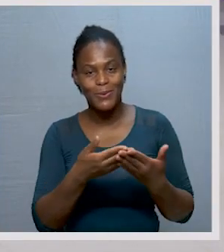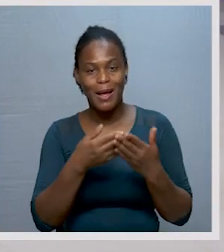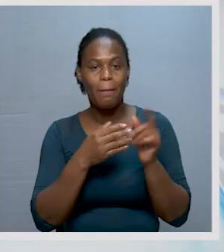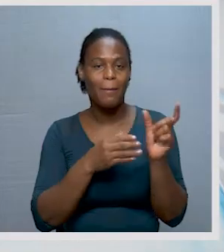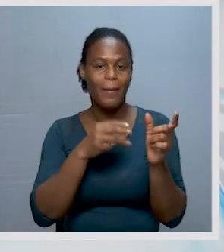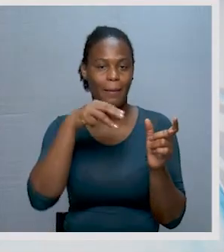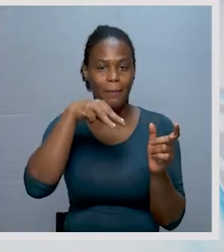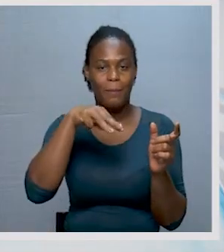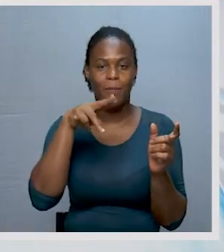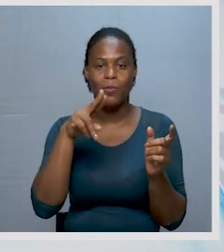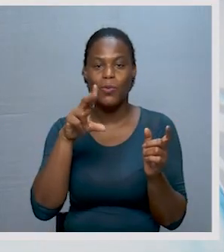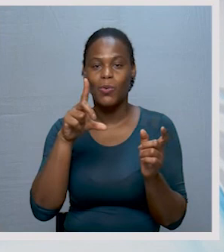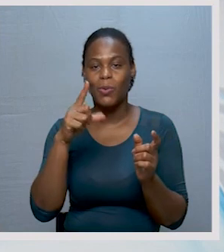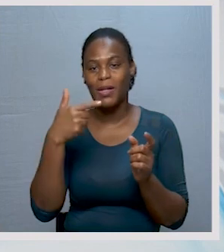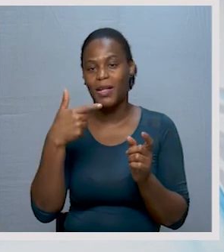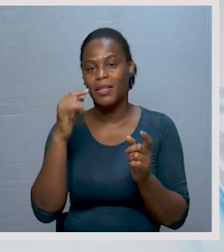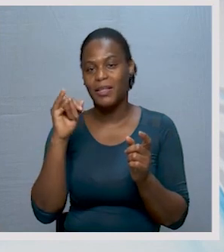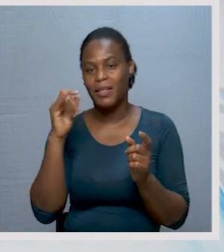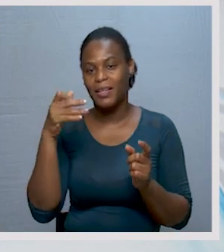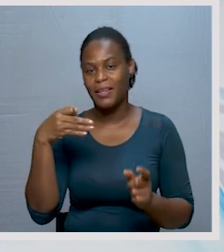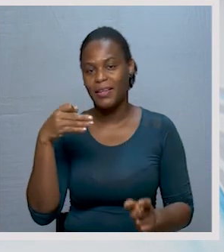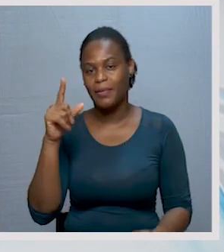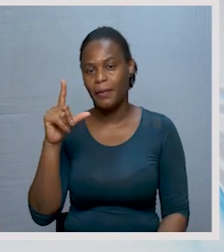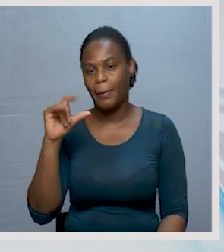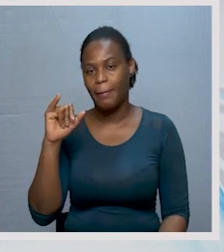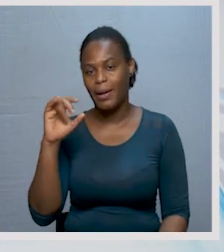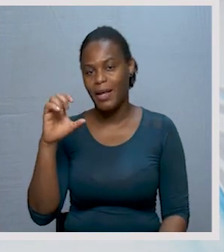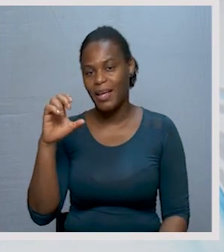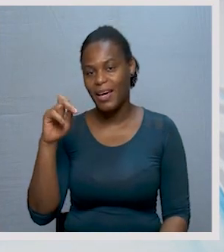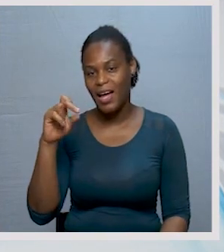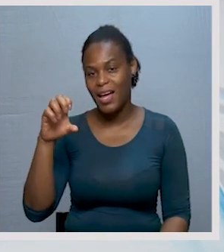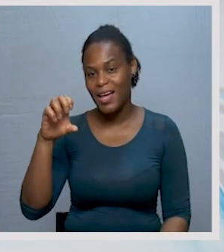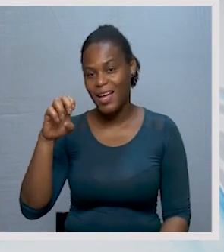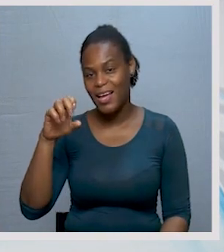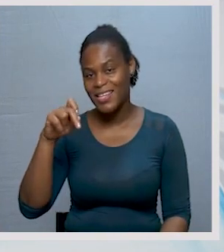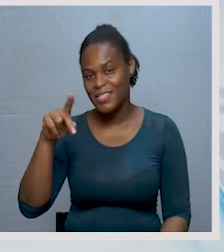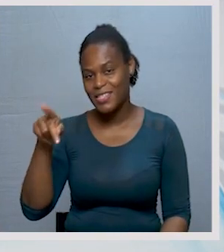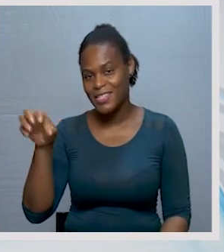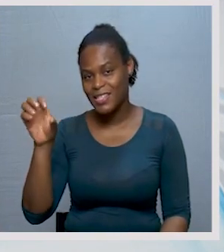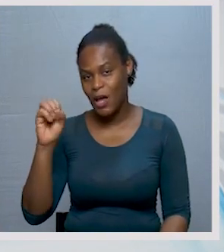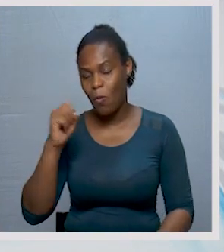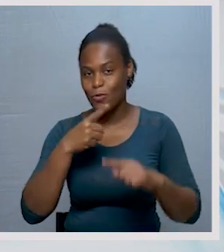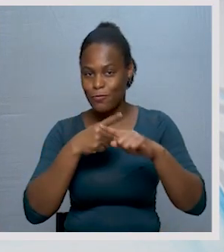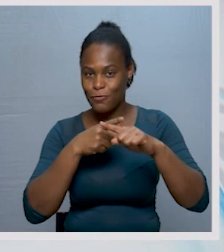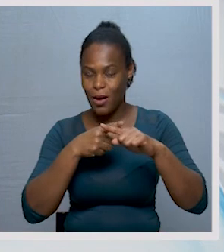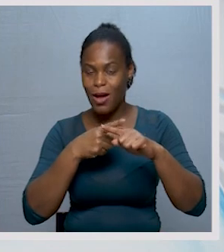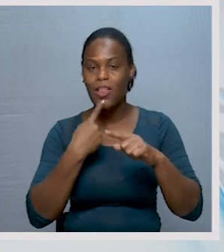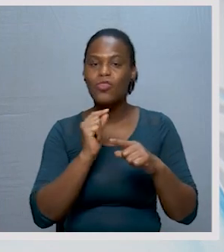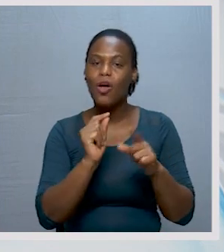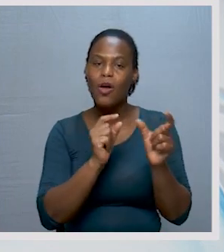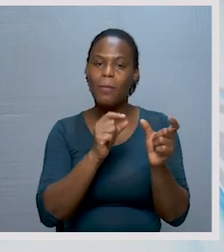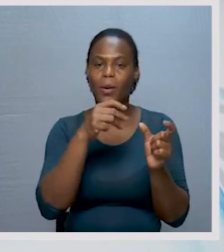estudamos a multiplicação. Vimos os termos do mesmo, que são os seguintes: o multiplicando,